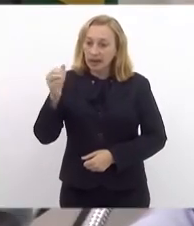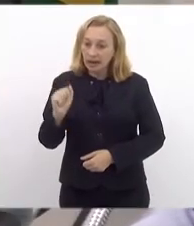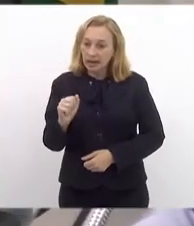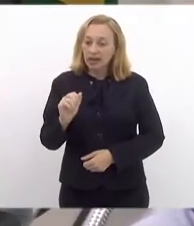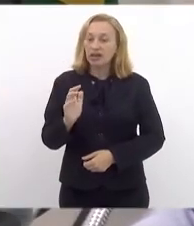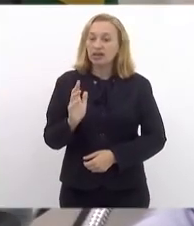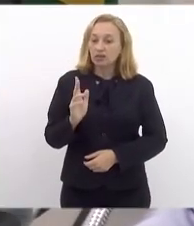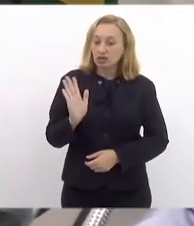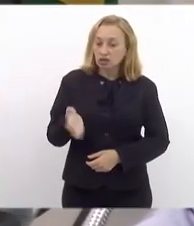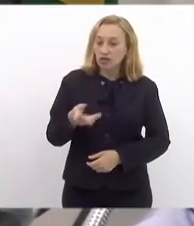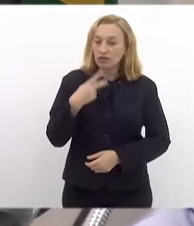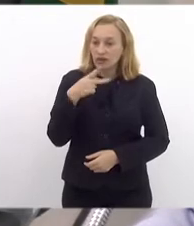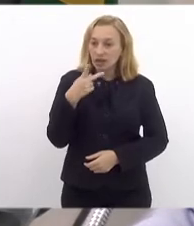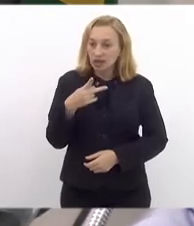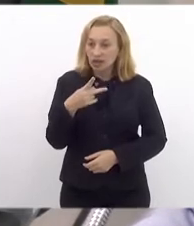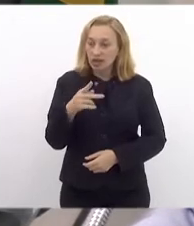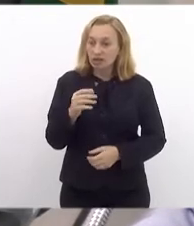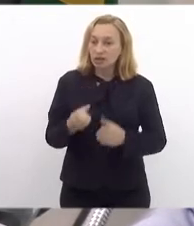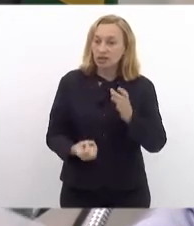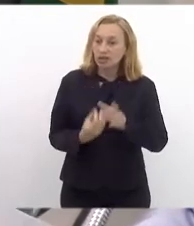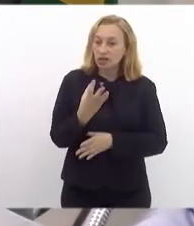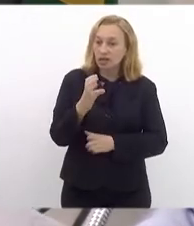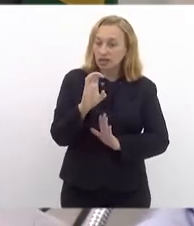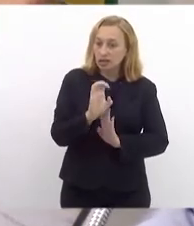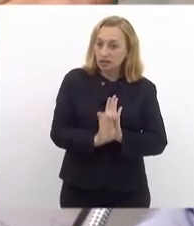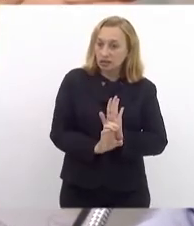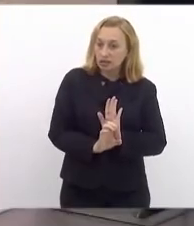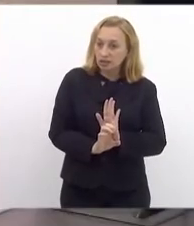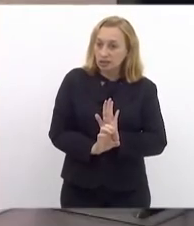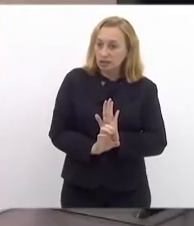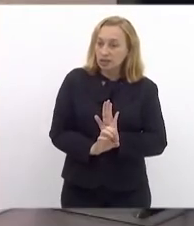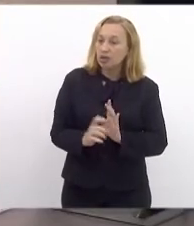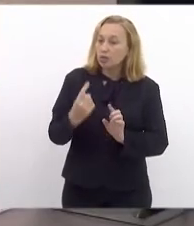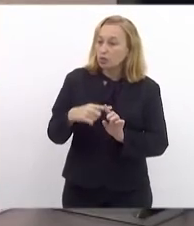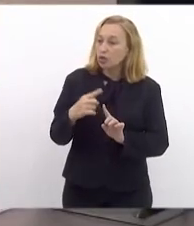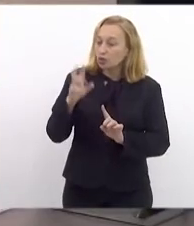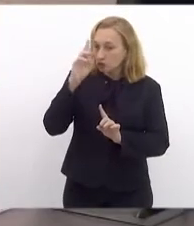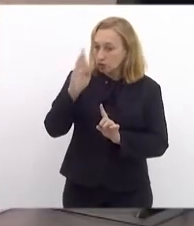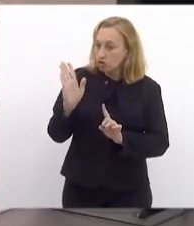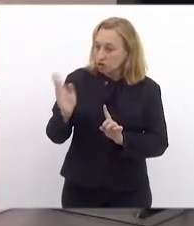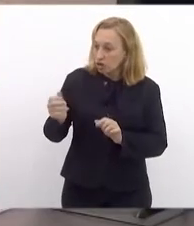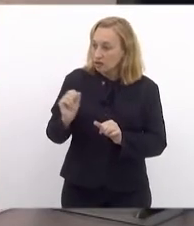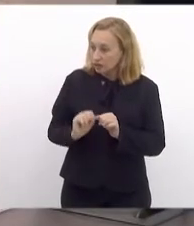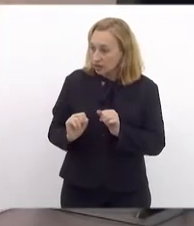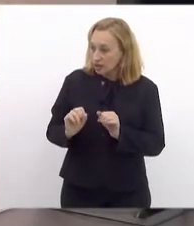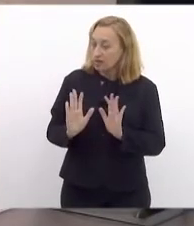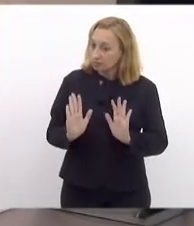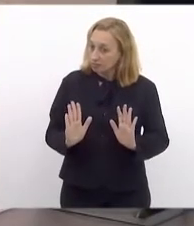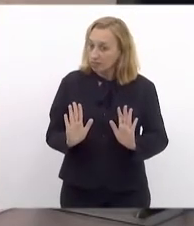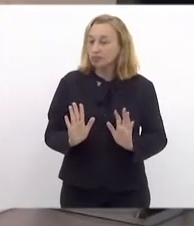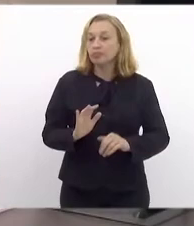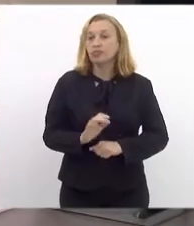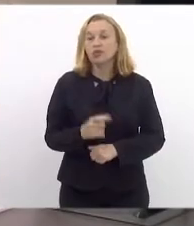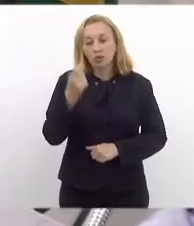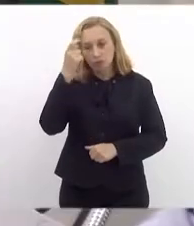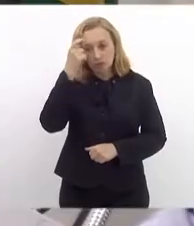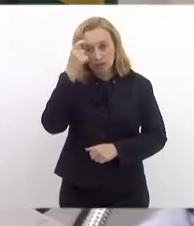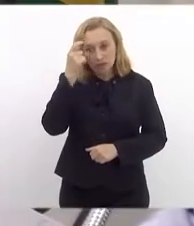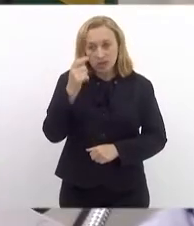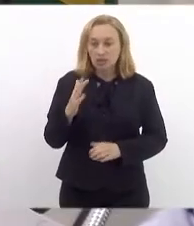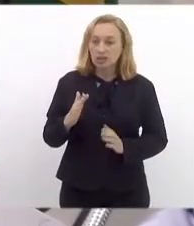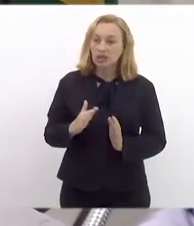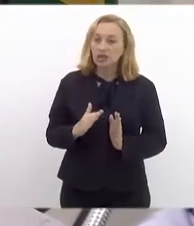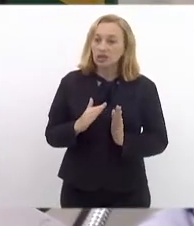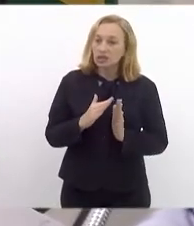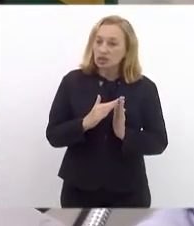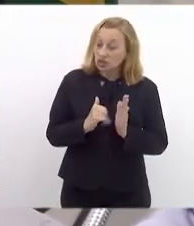afirmei que eu faria sem emenda e não ache porque o senhor já tinha feito há consenso a gente